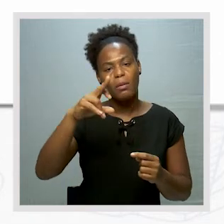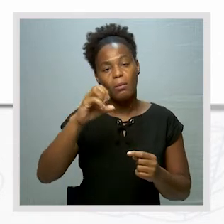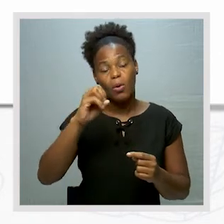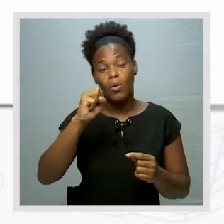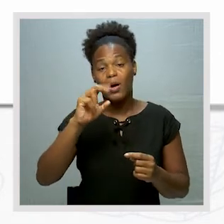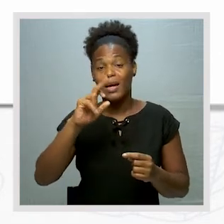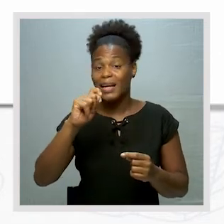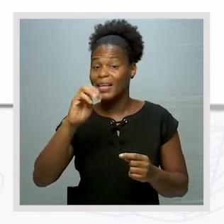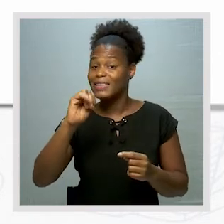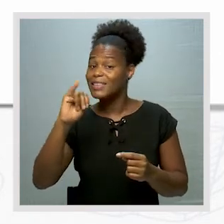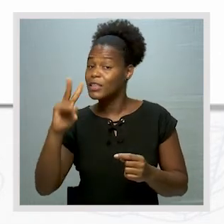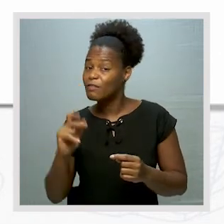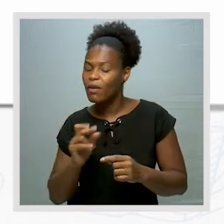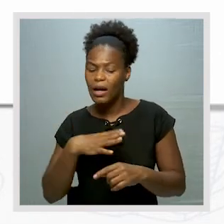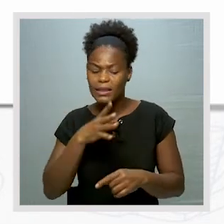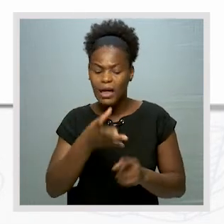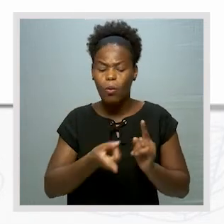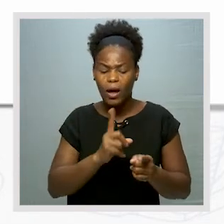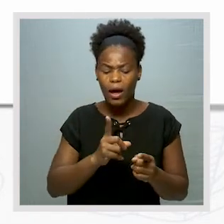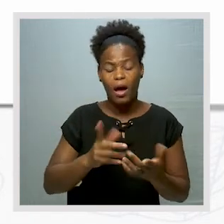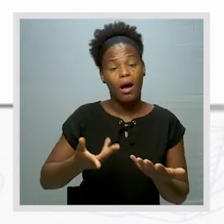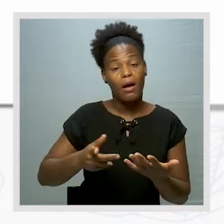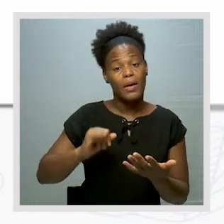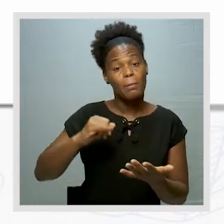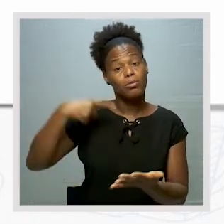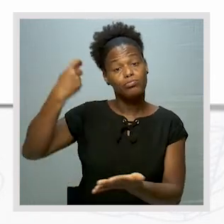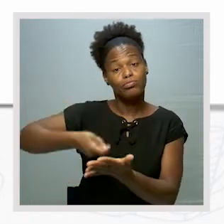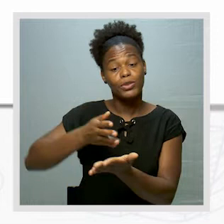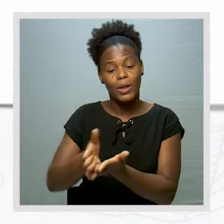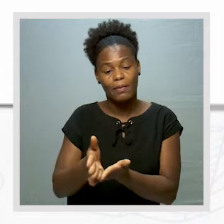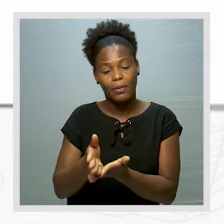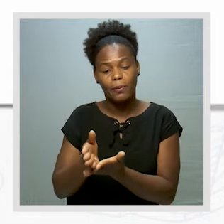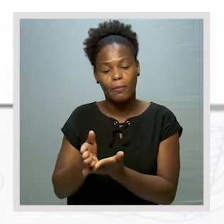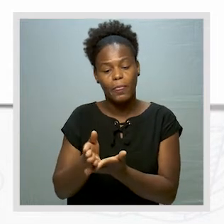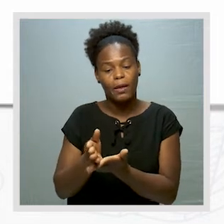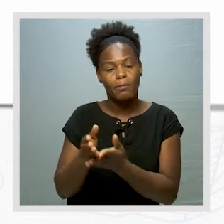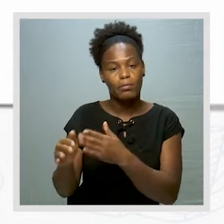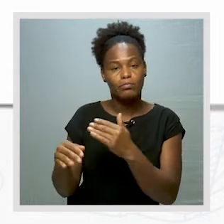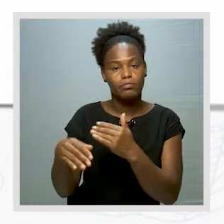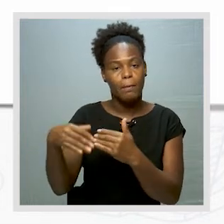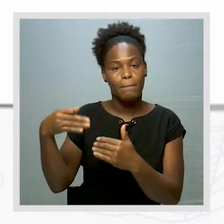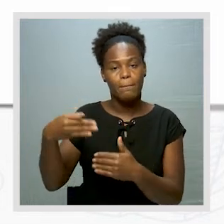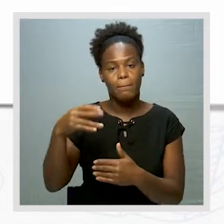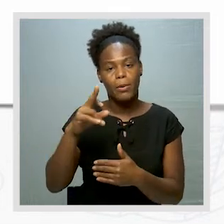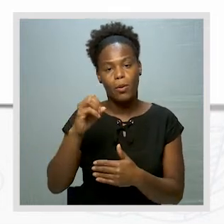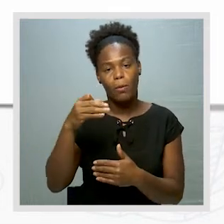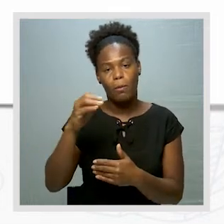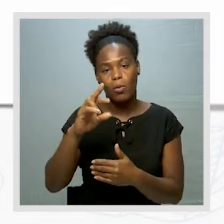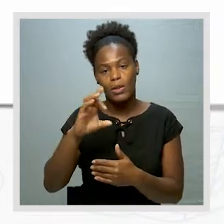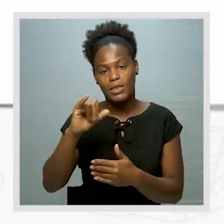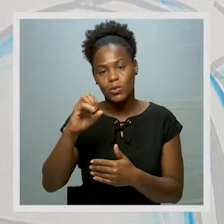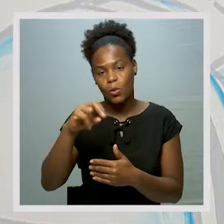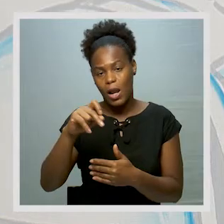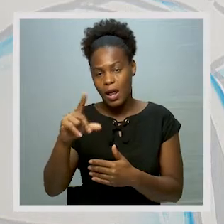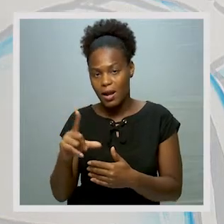progressivas? Que, em oposição, nós temos impostos diretos com taxas proporcionais. Progressivas